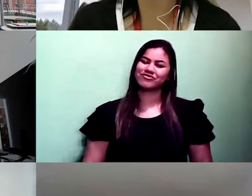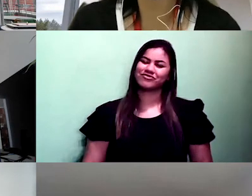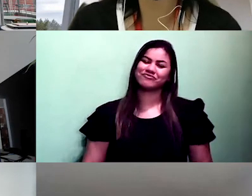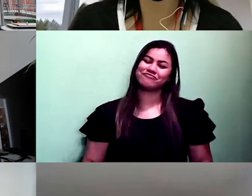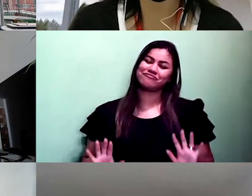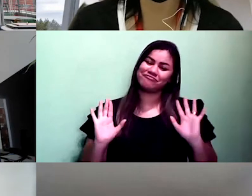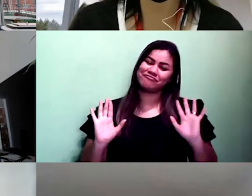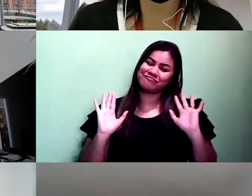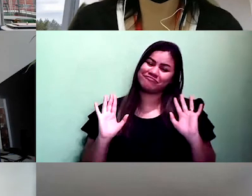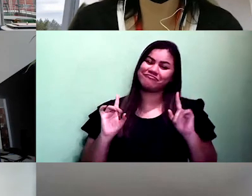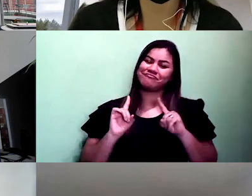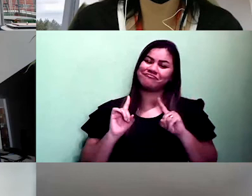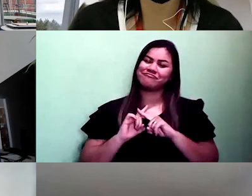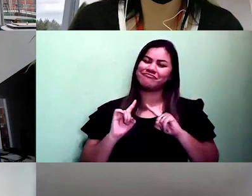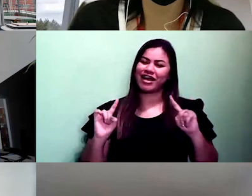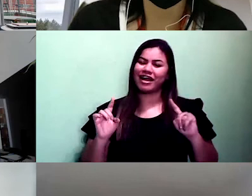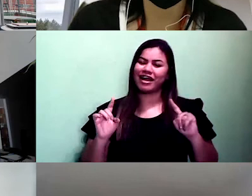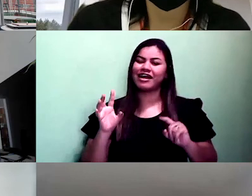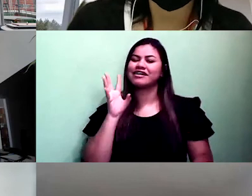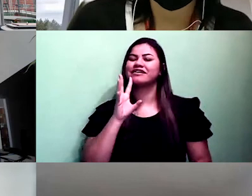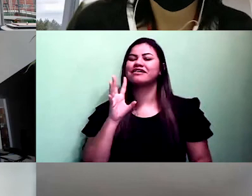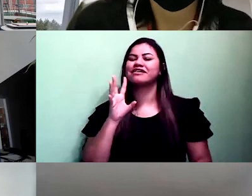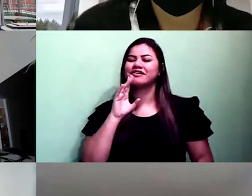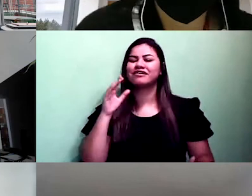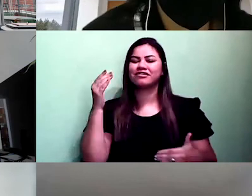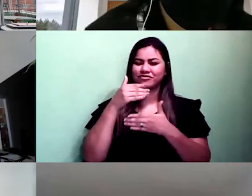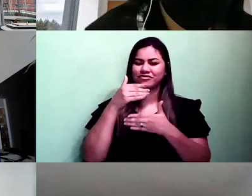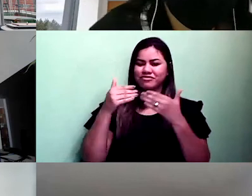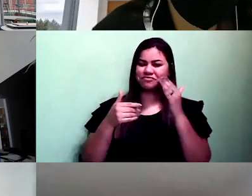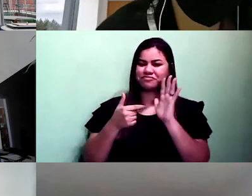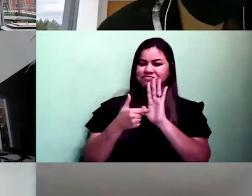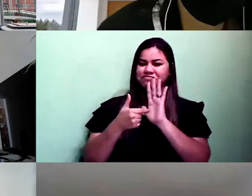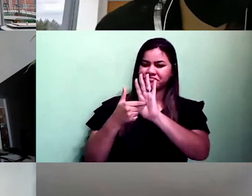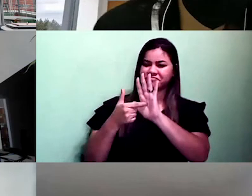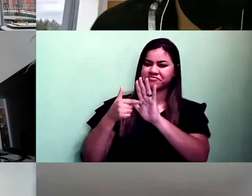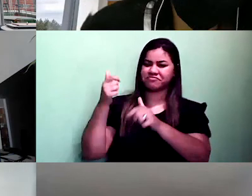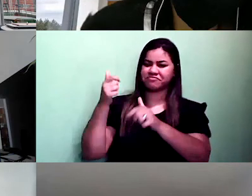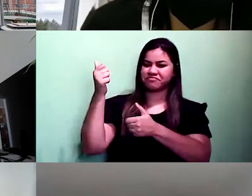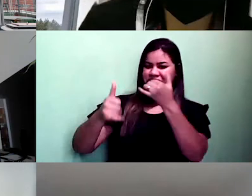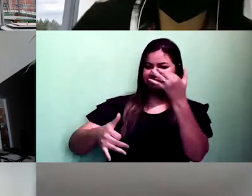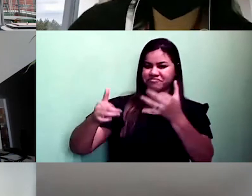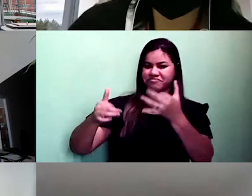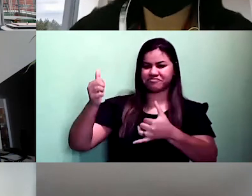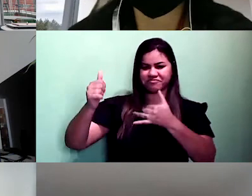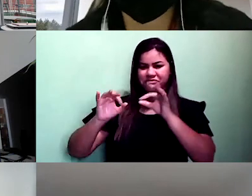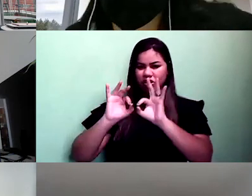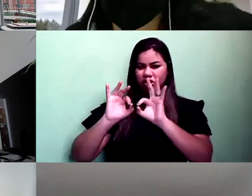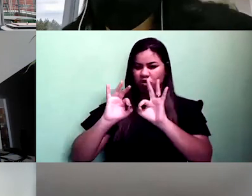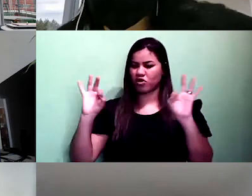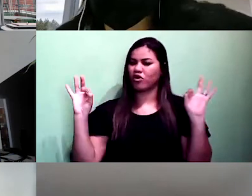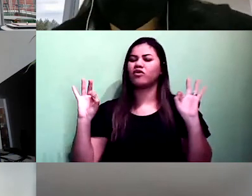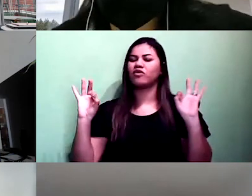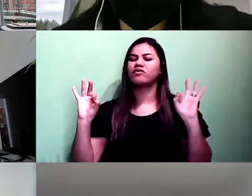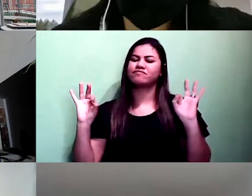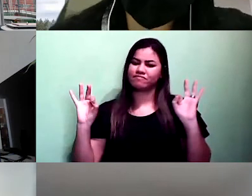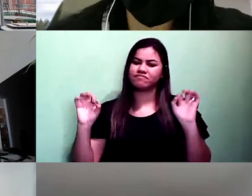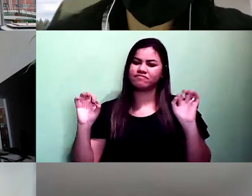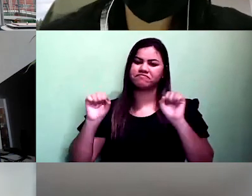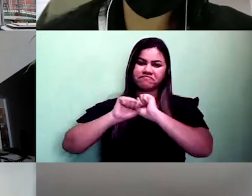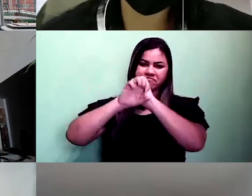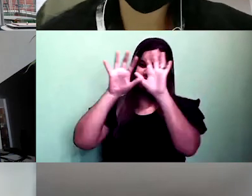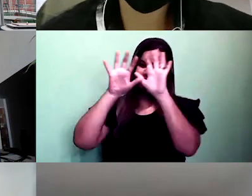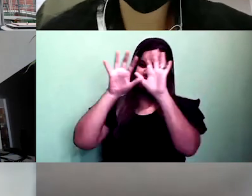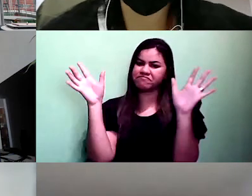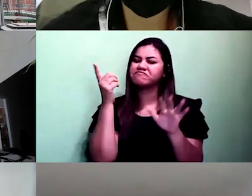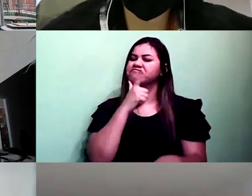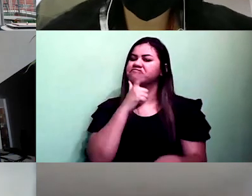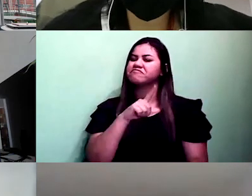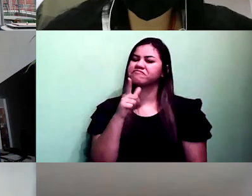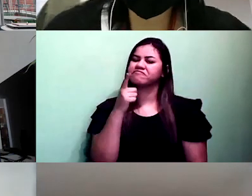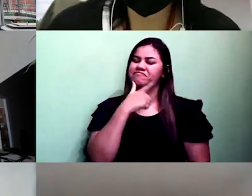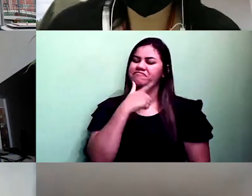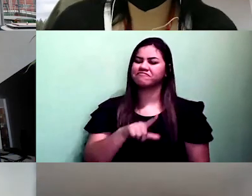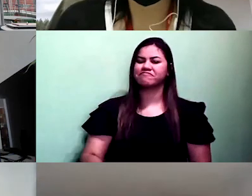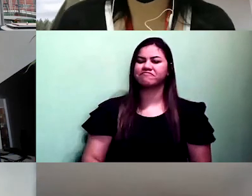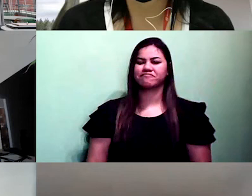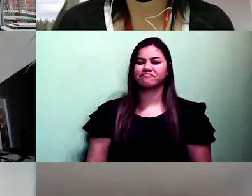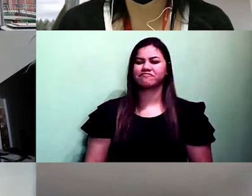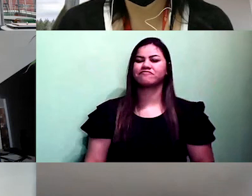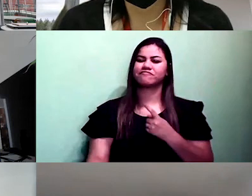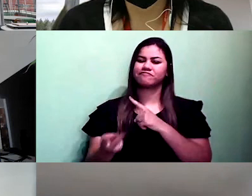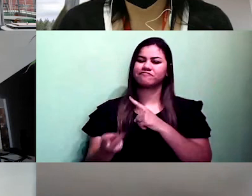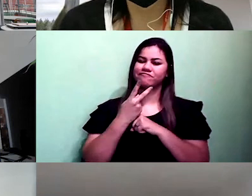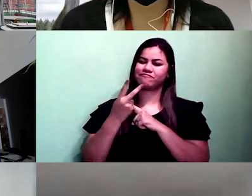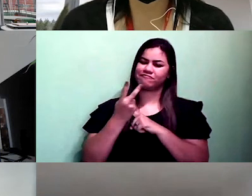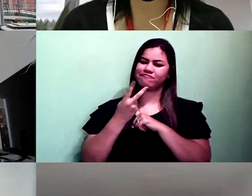assim, foi bem interessante, bem bacana a forma que foi passada, muito clara, né? Vamos nos